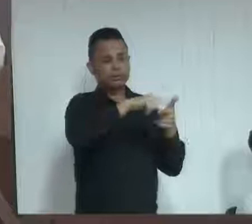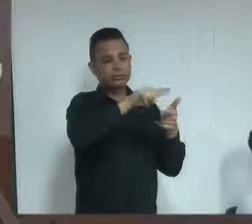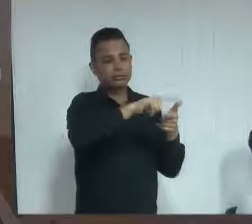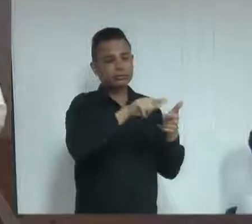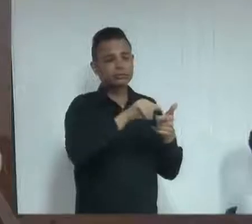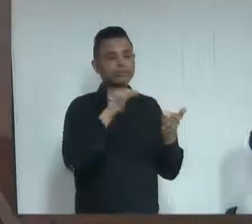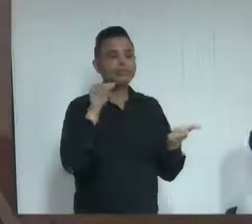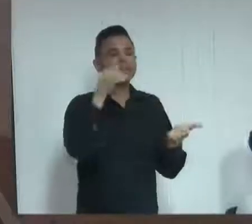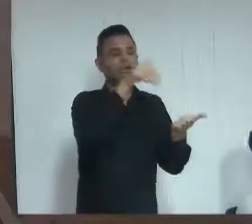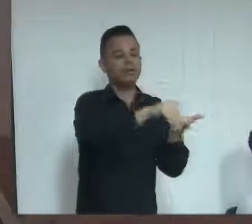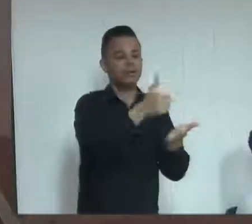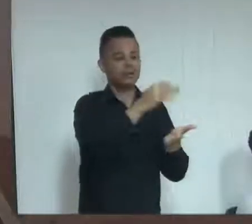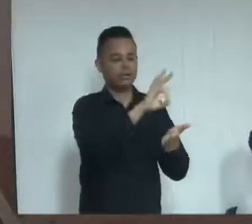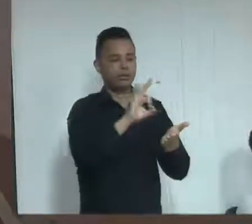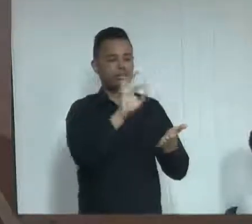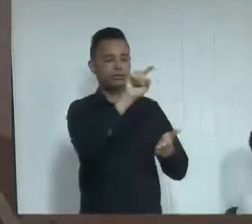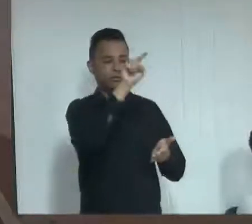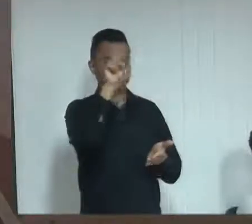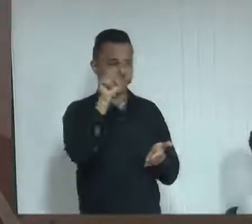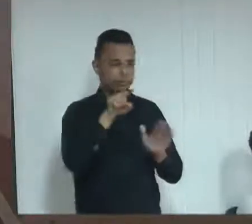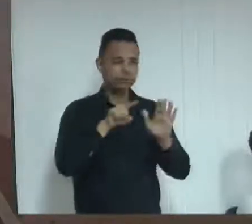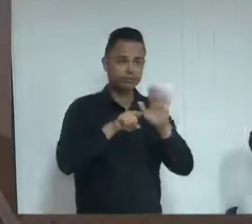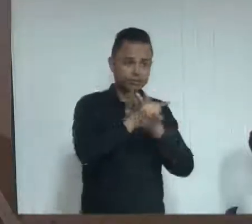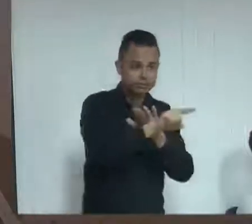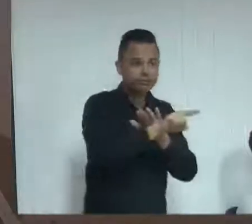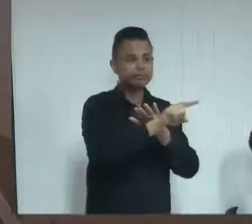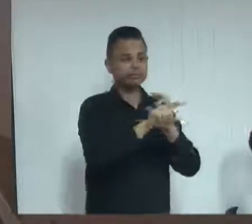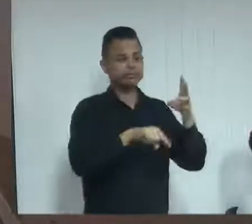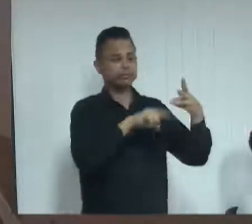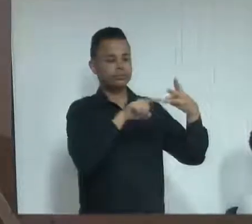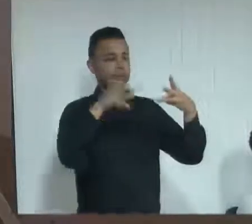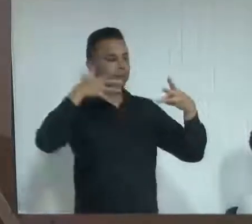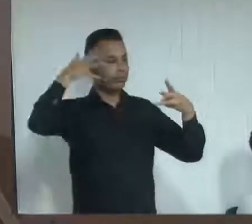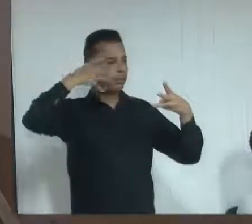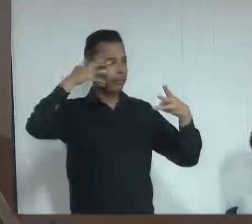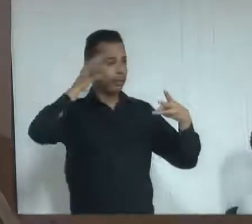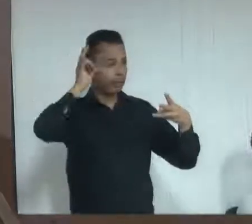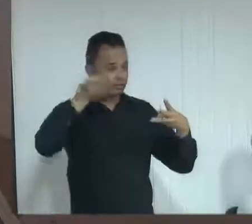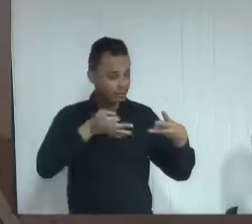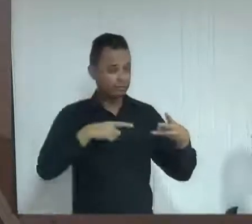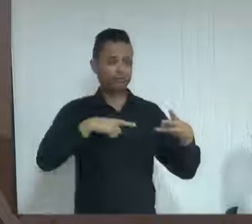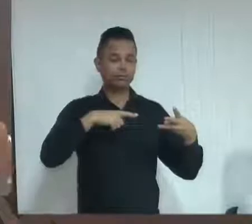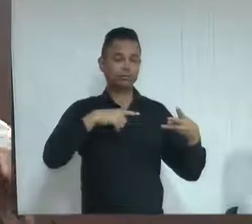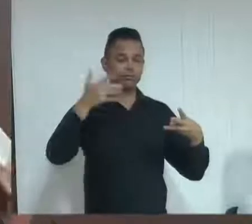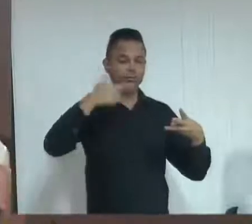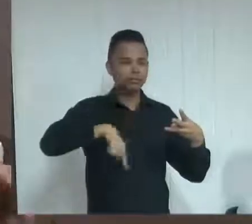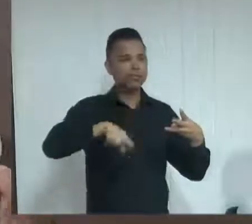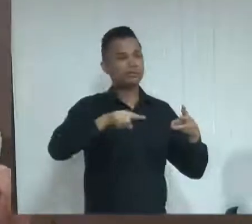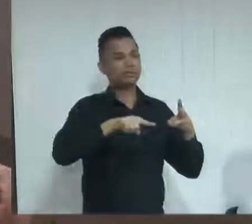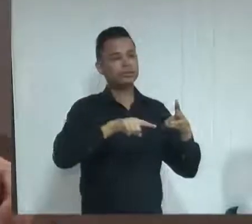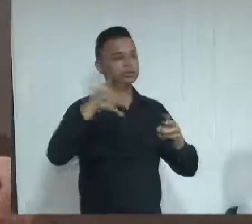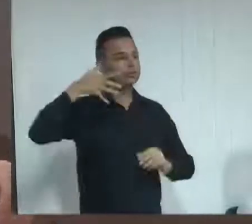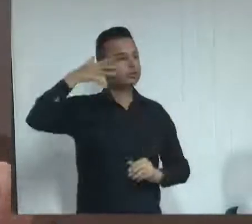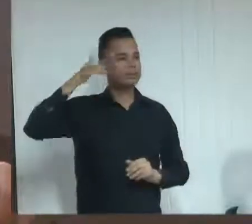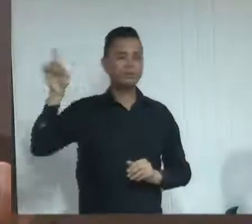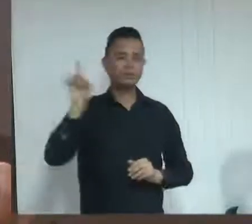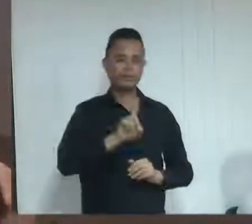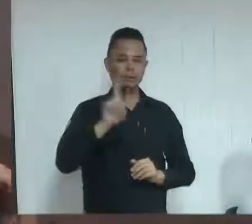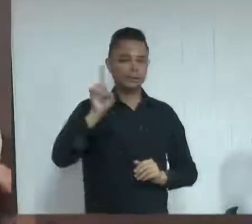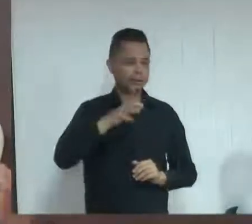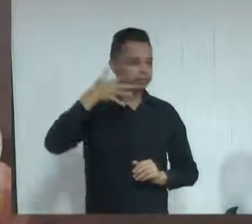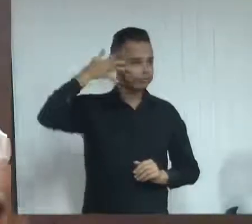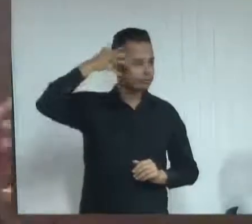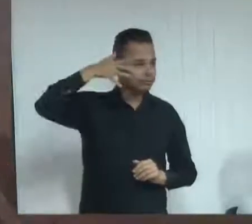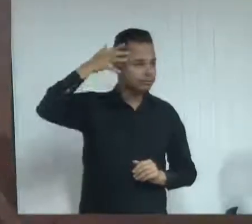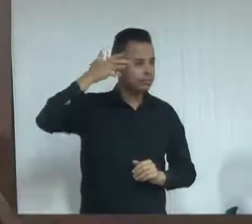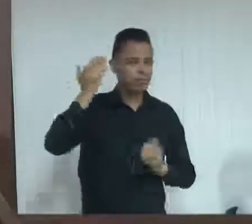até 10%. Meu terceiro argumento, até porque o tempo é muito rápido, ouvi também alguns pronunciamentos que são justos,